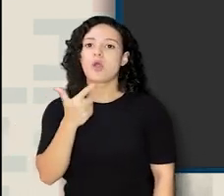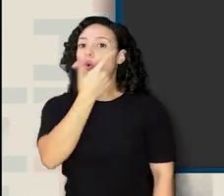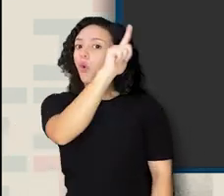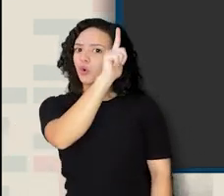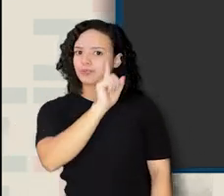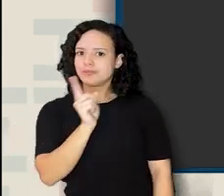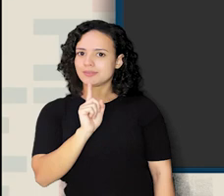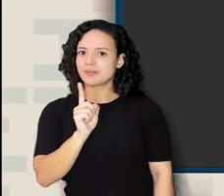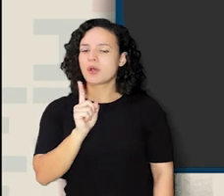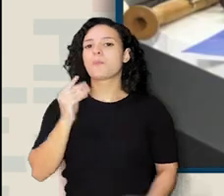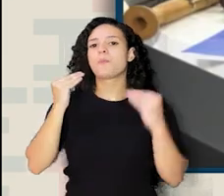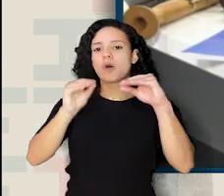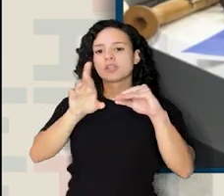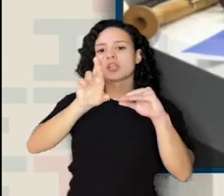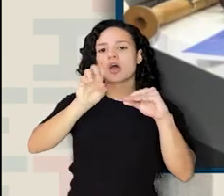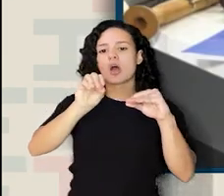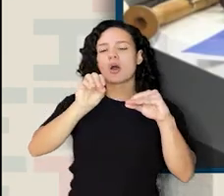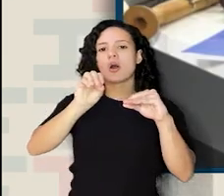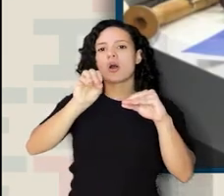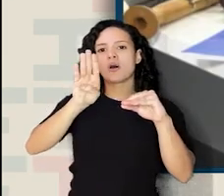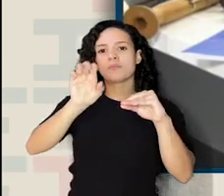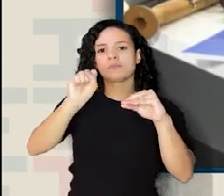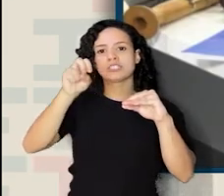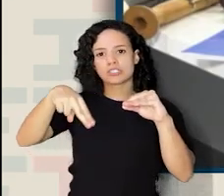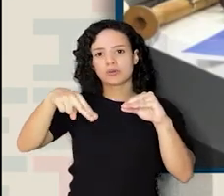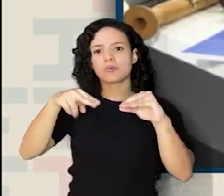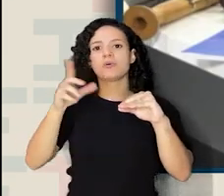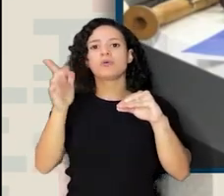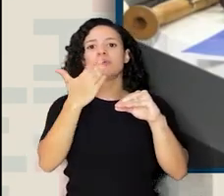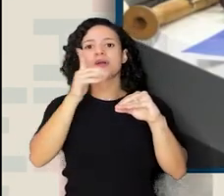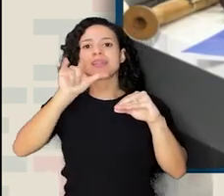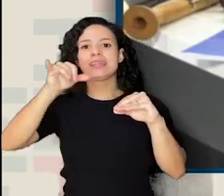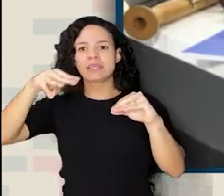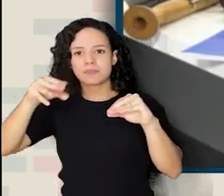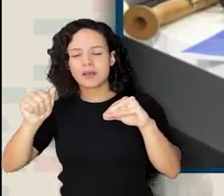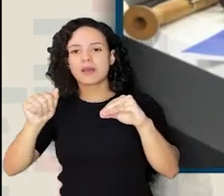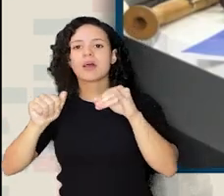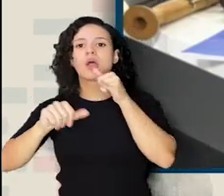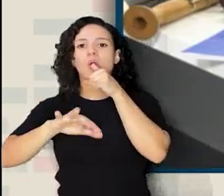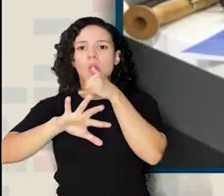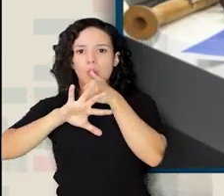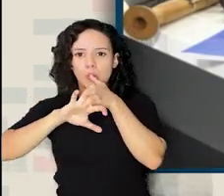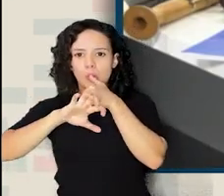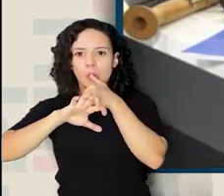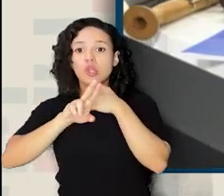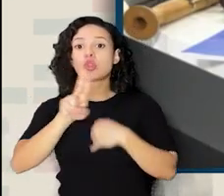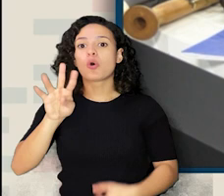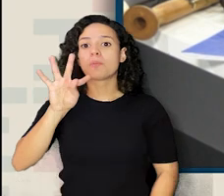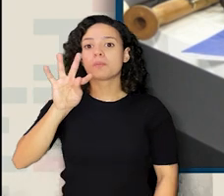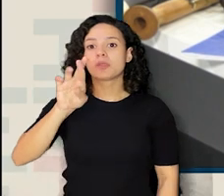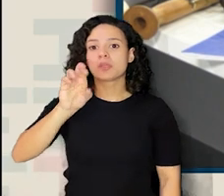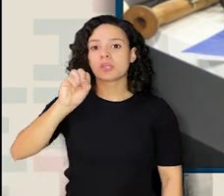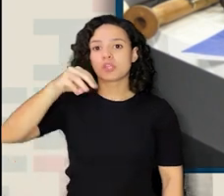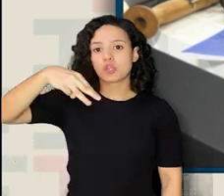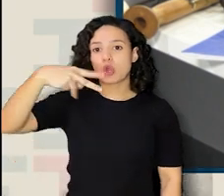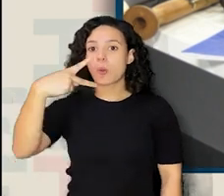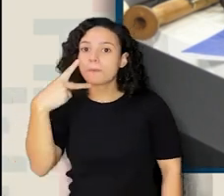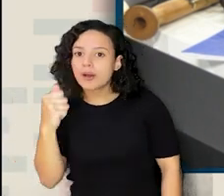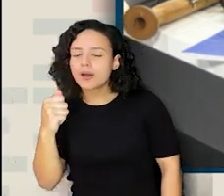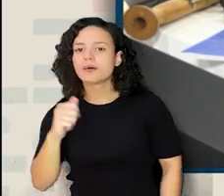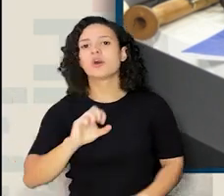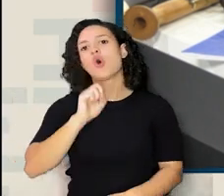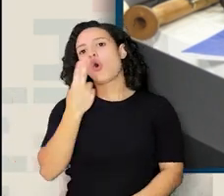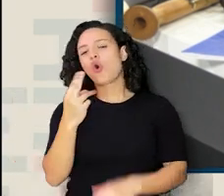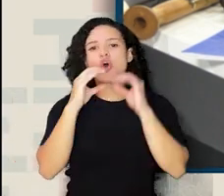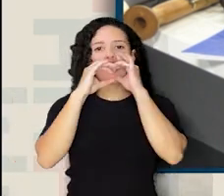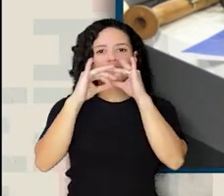não é aquele outro Robson Lima. Você bota Robson Lima trompa, Robson Lima flauta doce, que vai aparecer o nosso querido Robson, e você